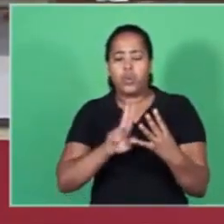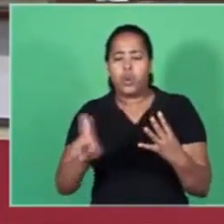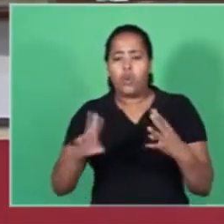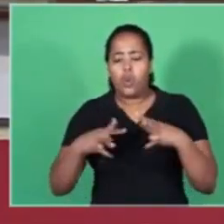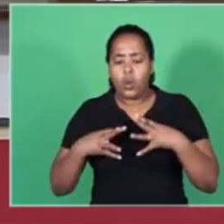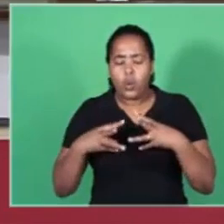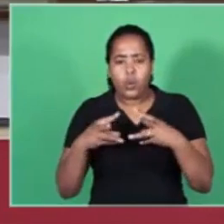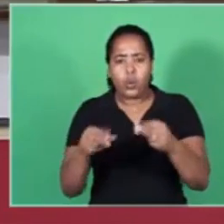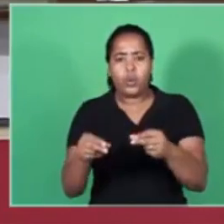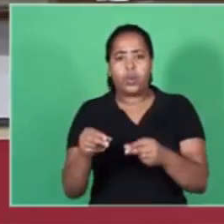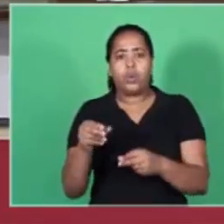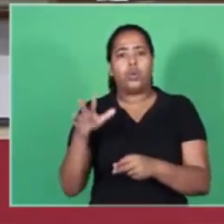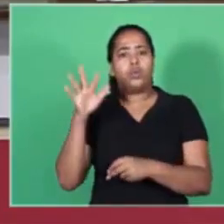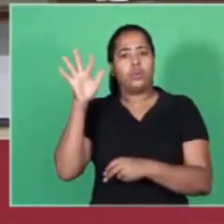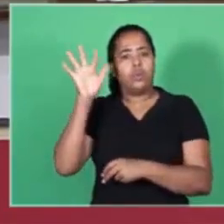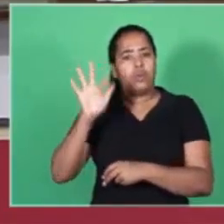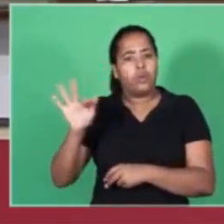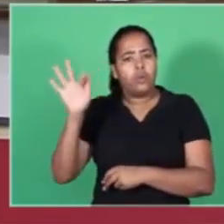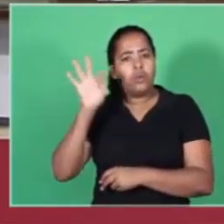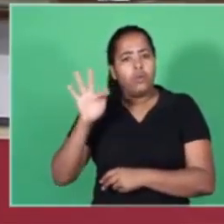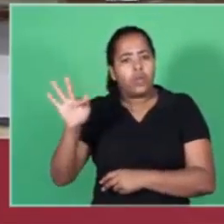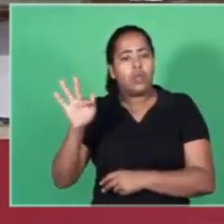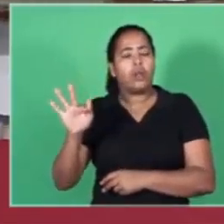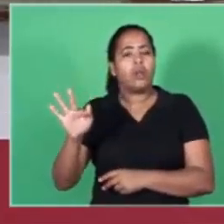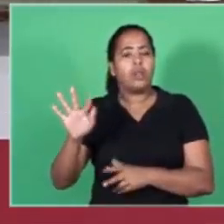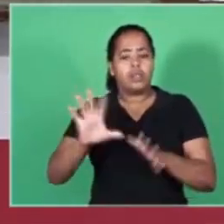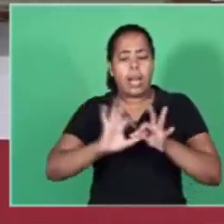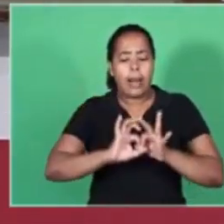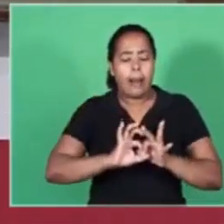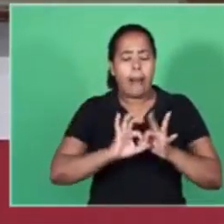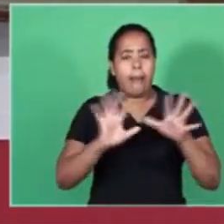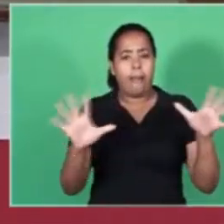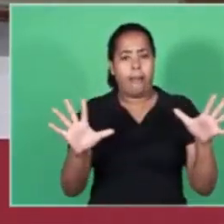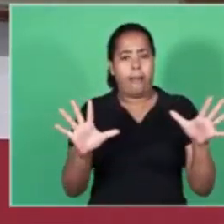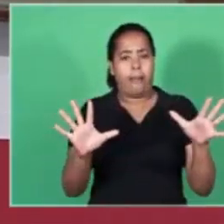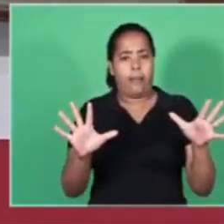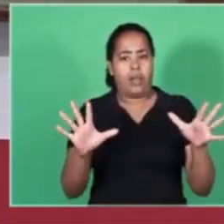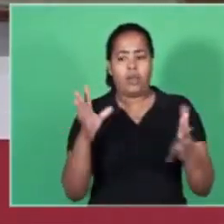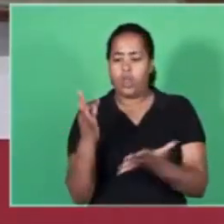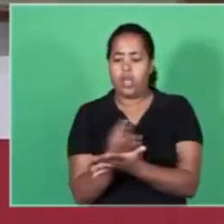chamados teólogos. Chamados liberais.